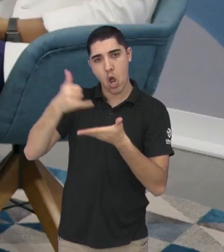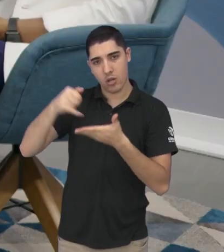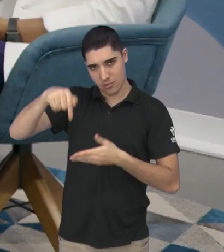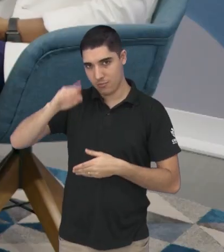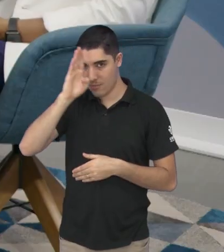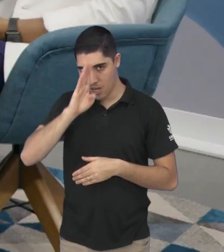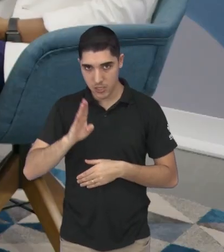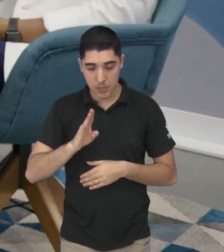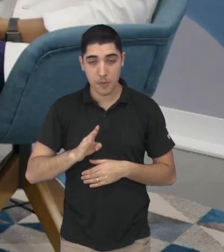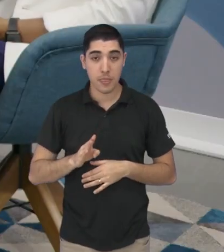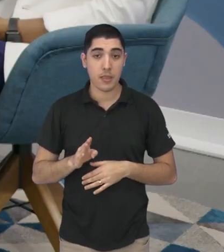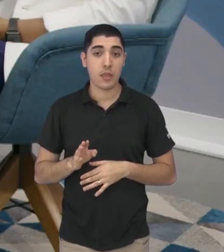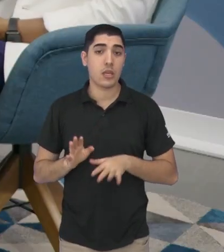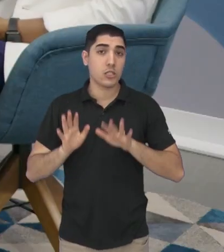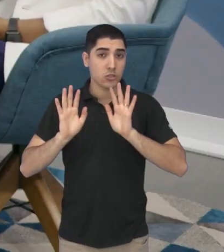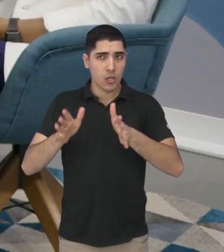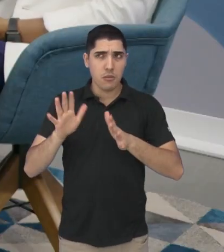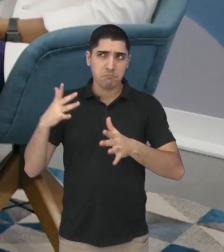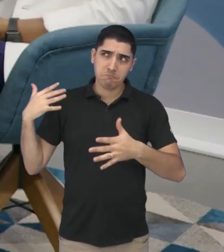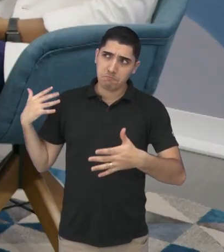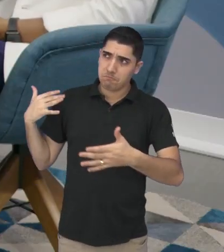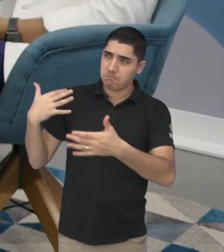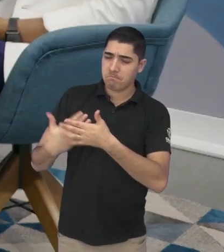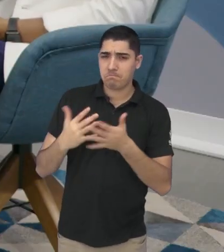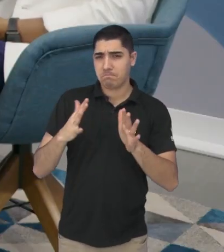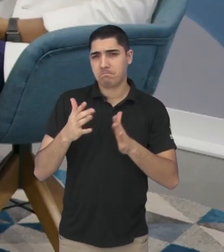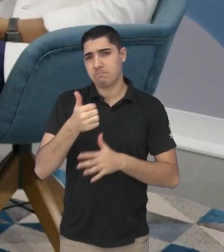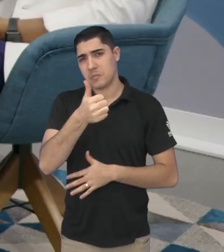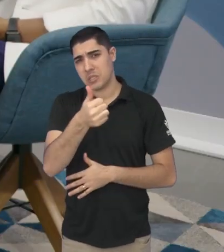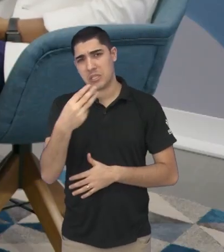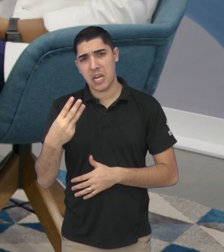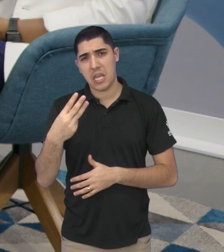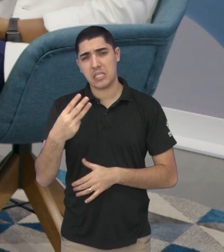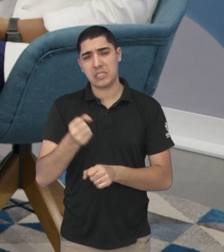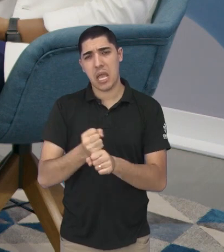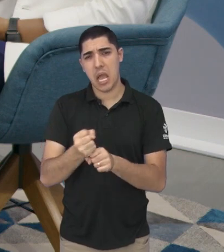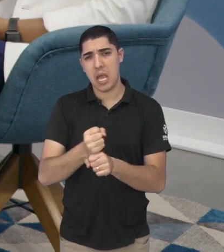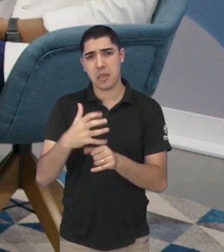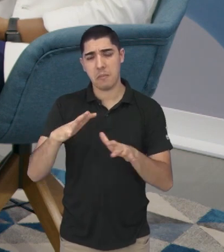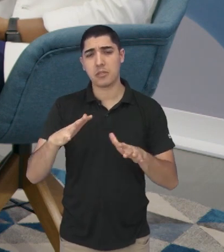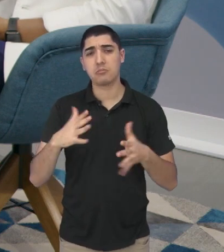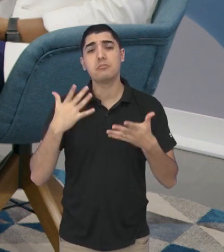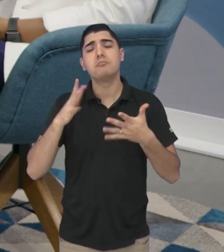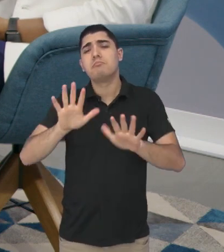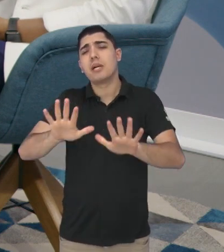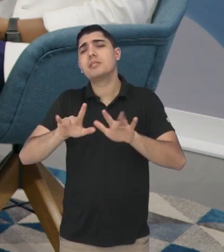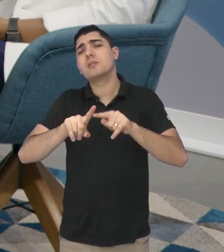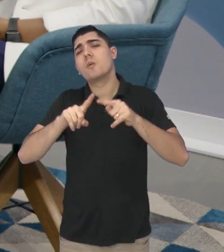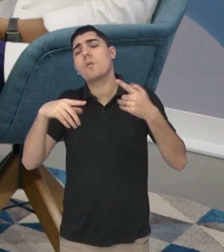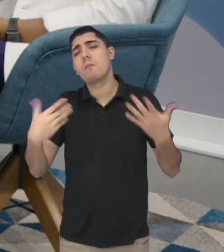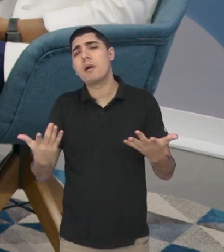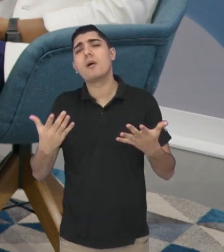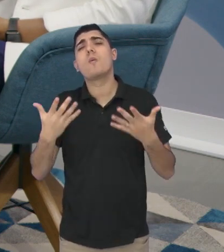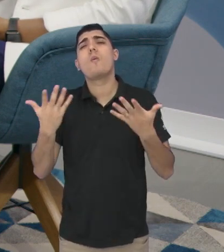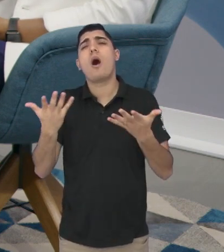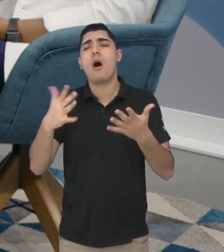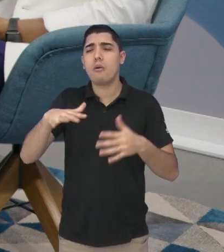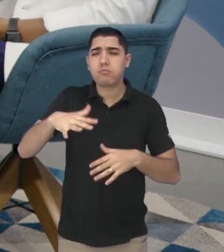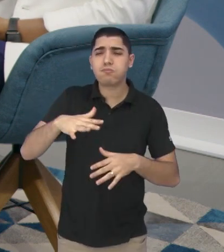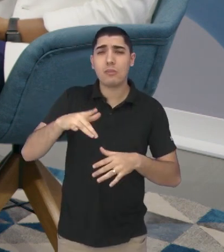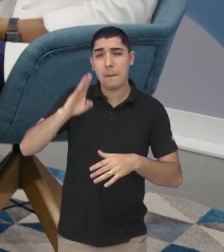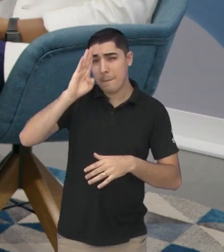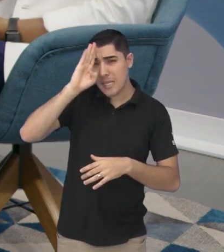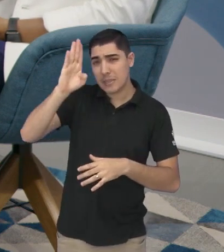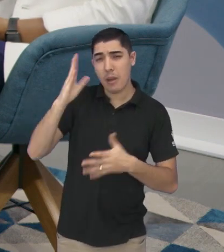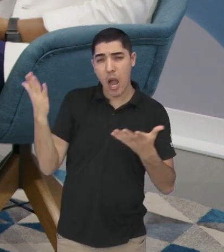Brasil. Passaram-se 12, quase 13 anos. Quais são os principais apontamentos? O que mudou nesse